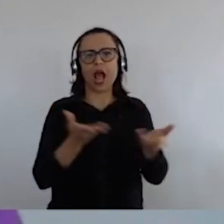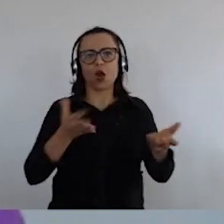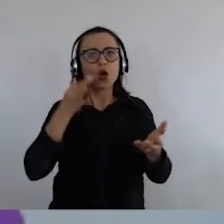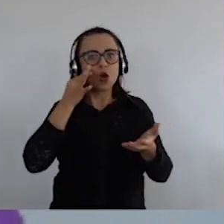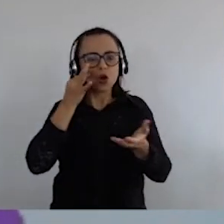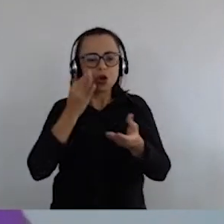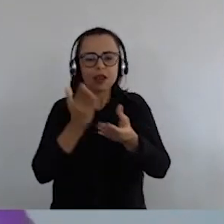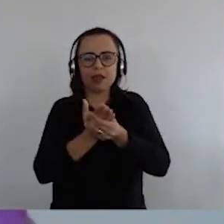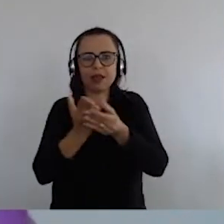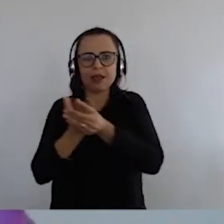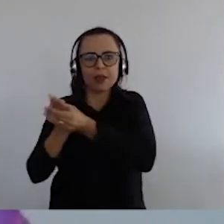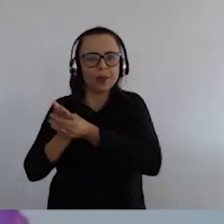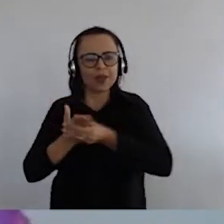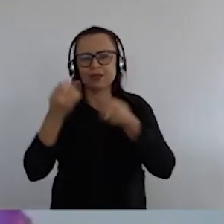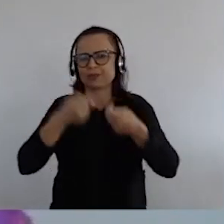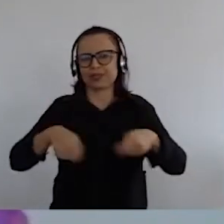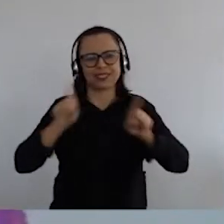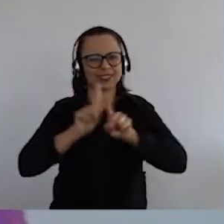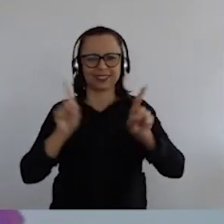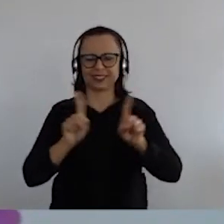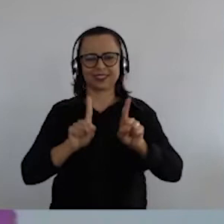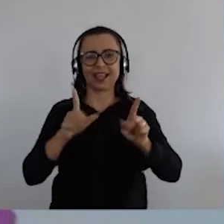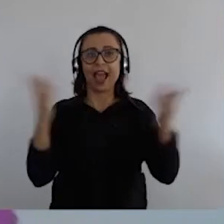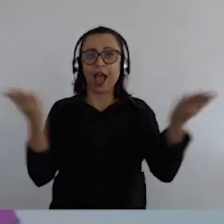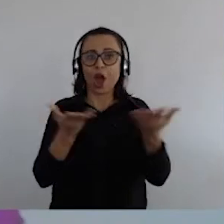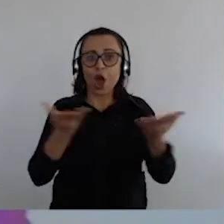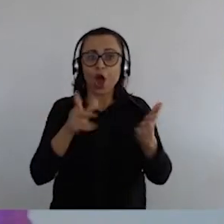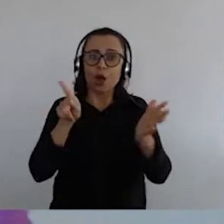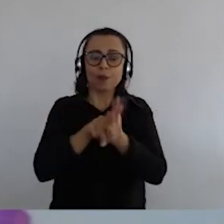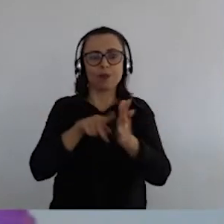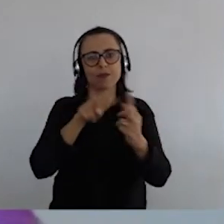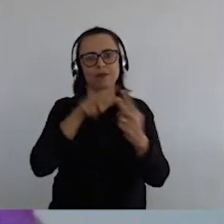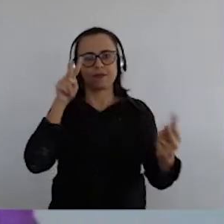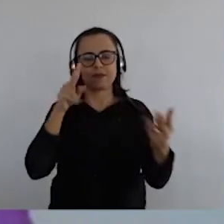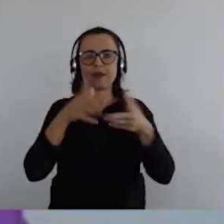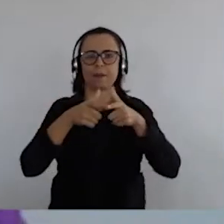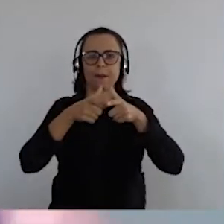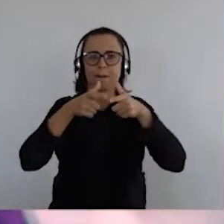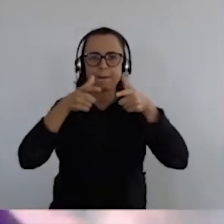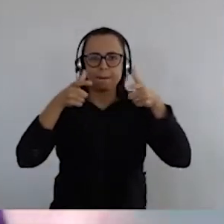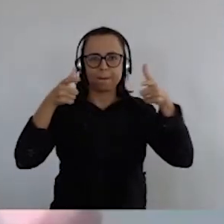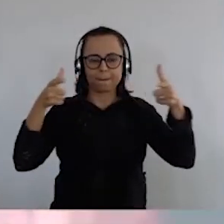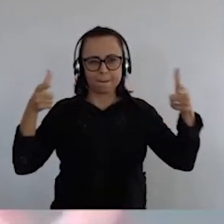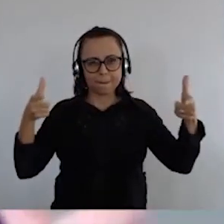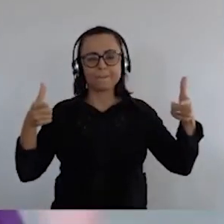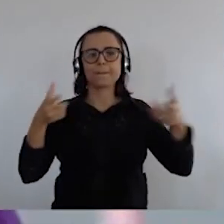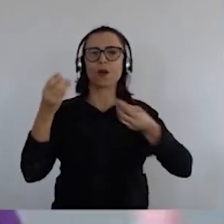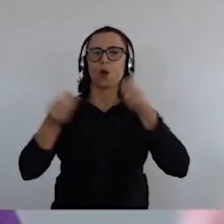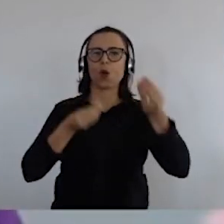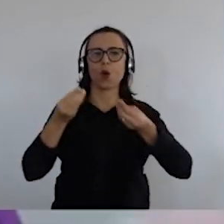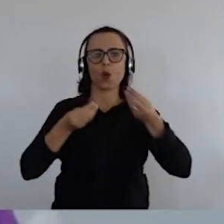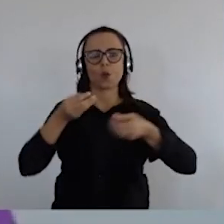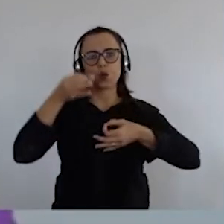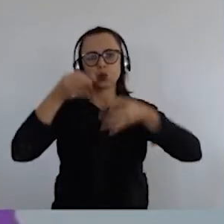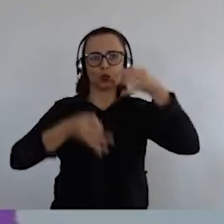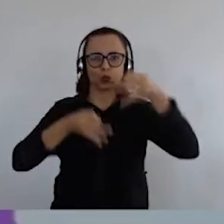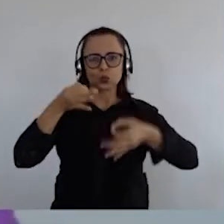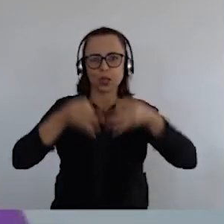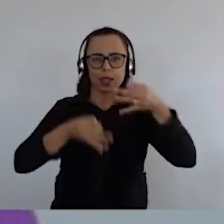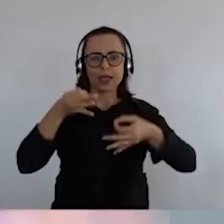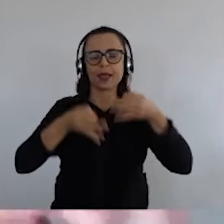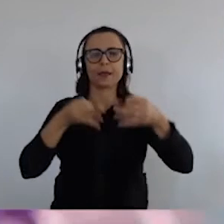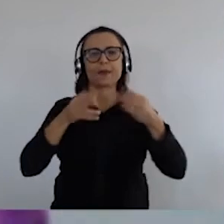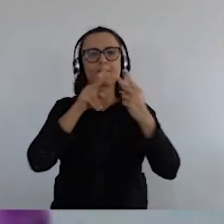A inovação no despacho auricular, a ampliação das sessões de julgamento virtuais